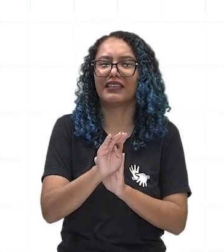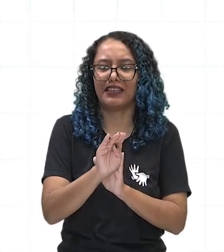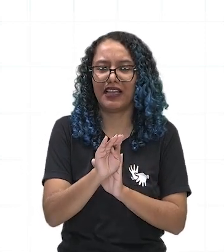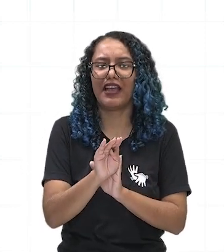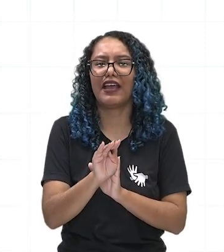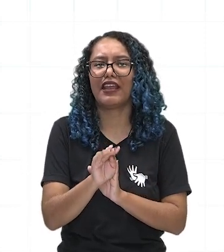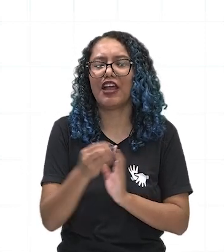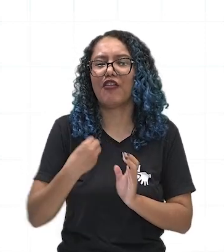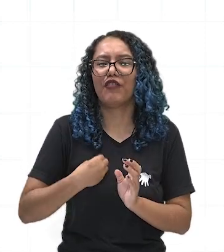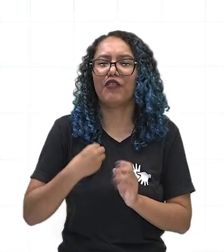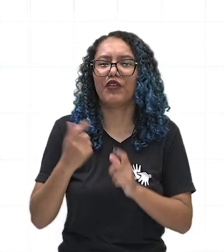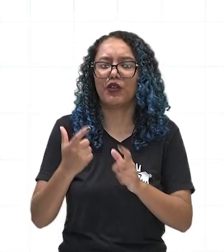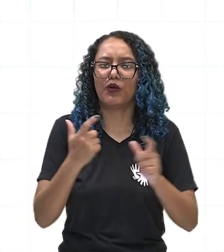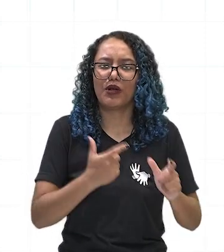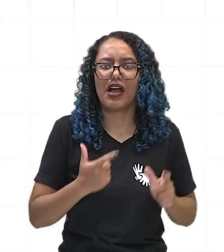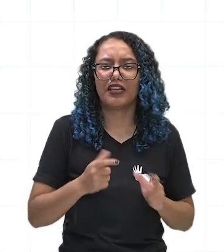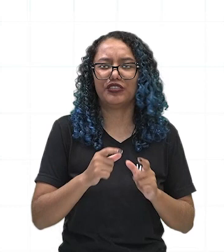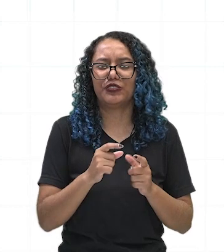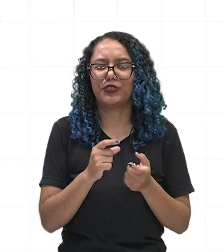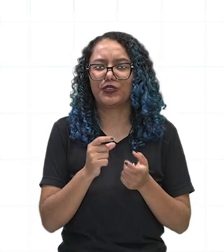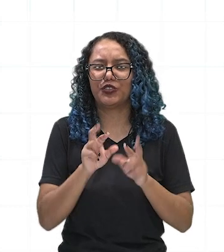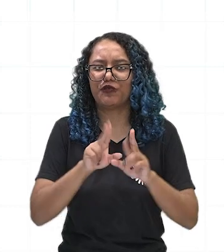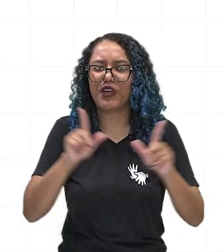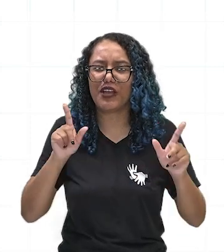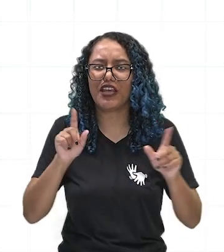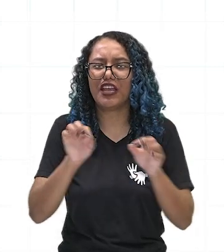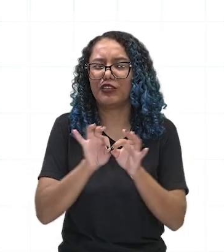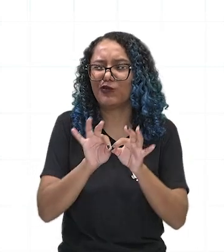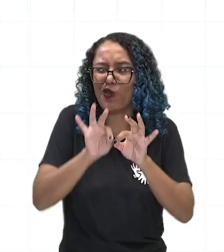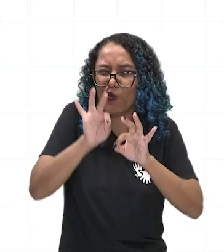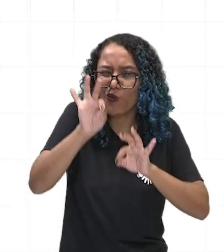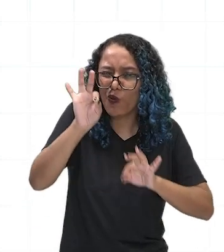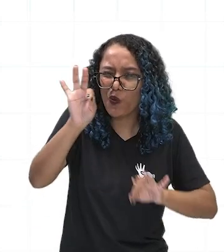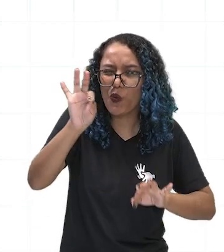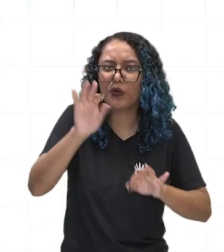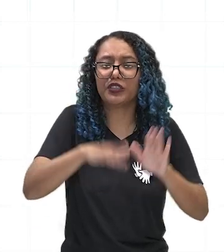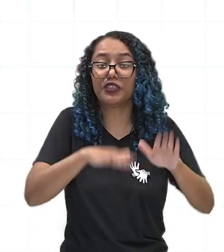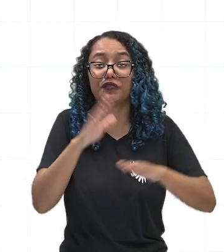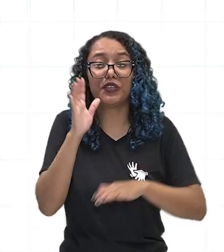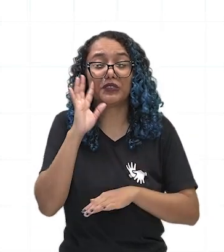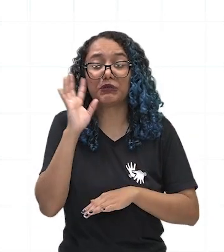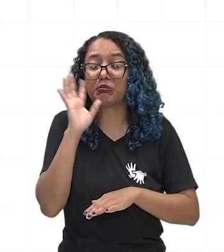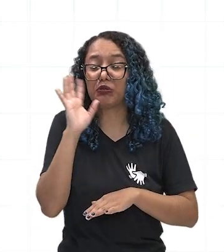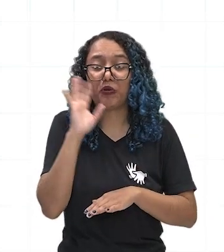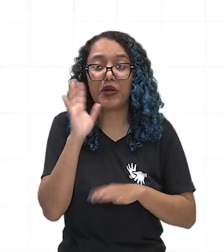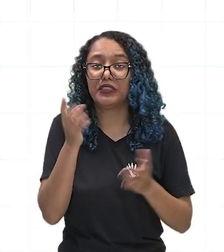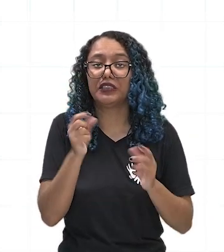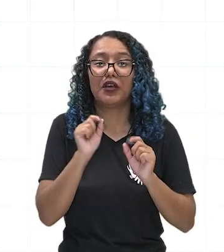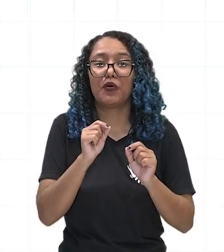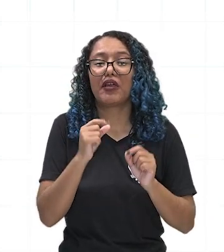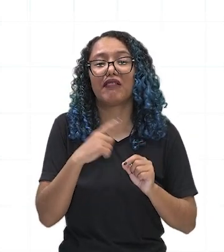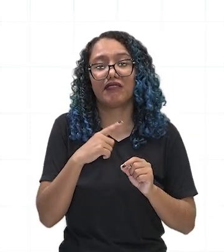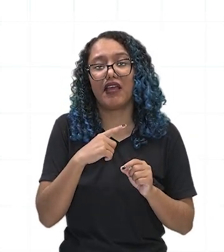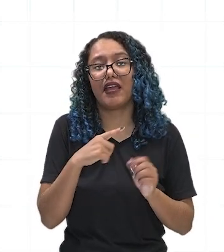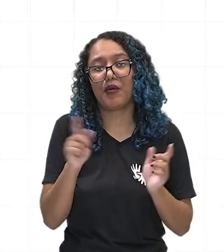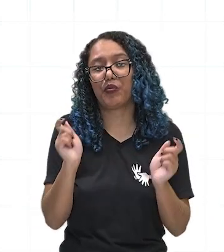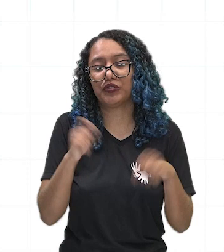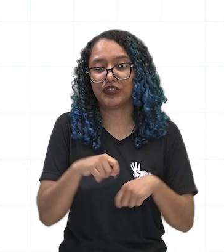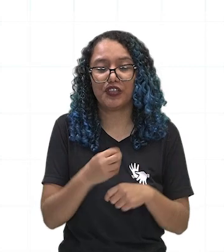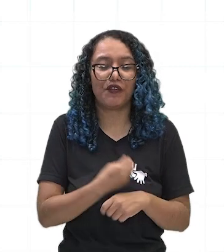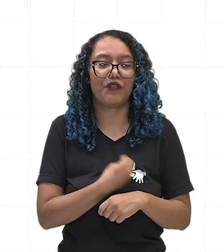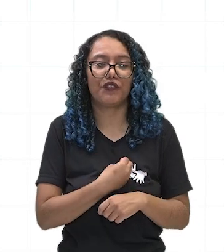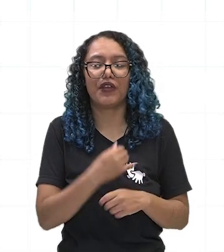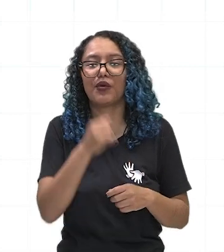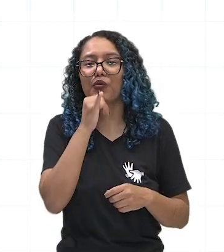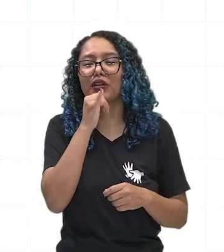muito extremas. São aquelas que vão viver em ambientes inóspitos, né, que a gente nem imagina que pode existir. Por exemplo, em lagos